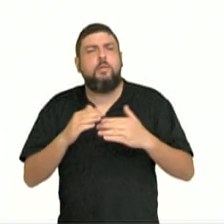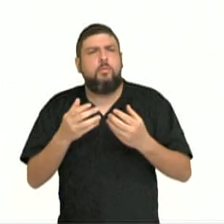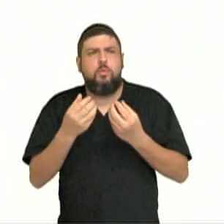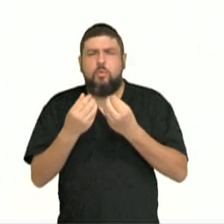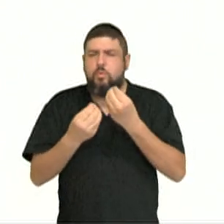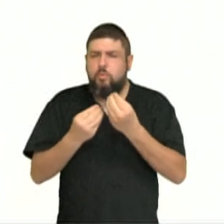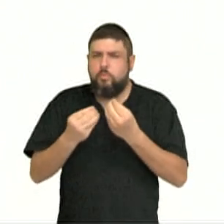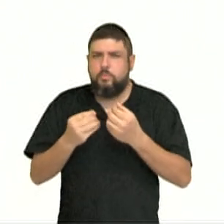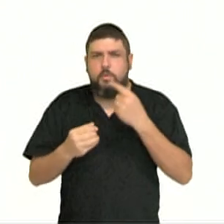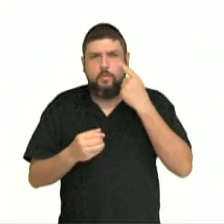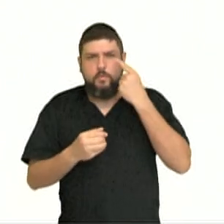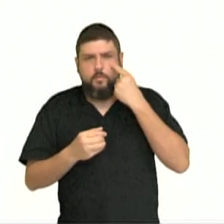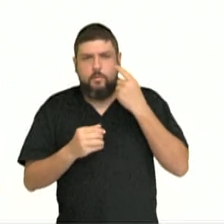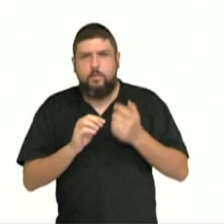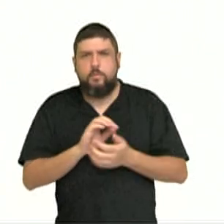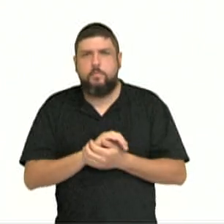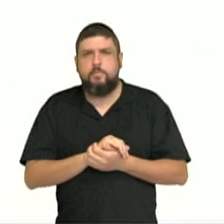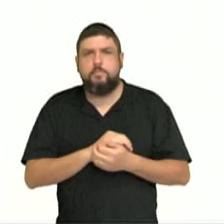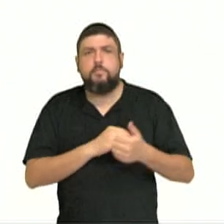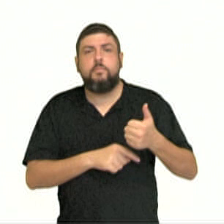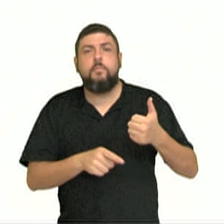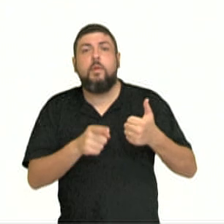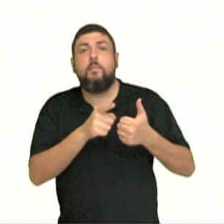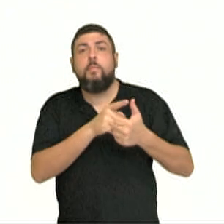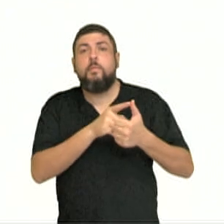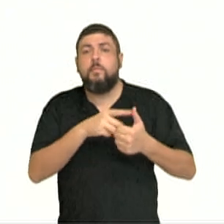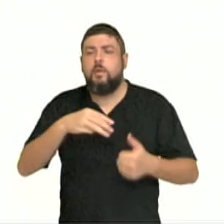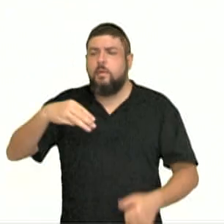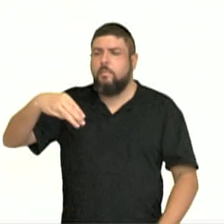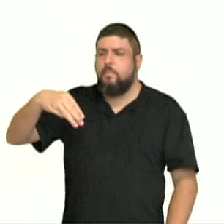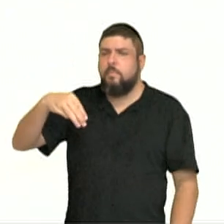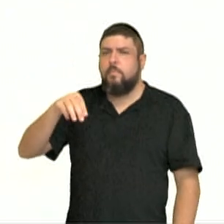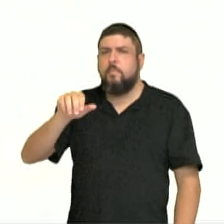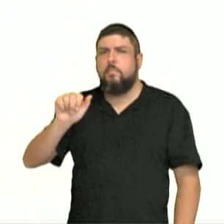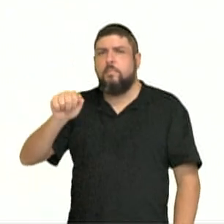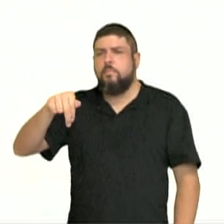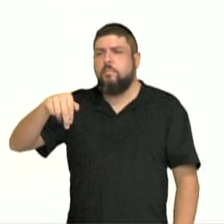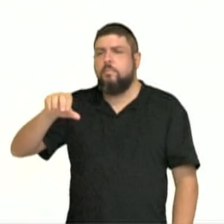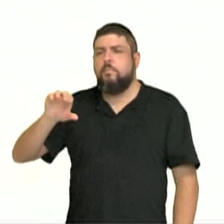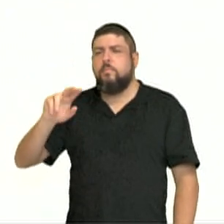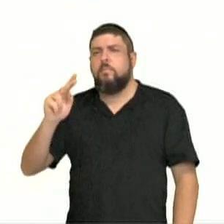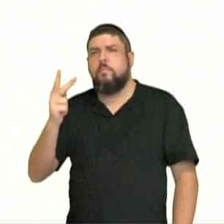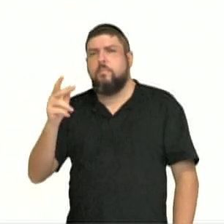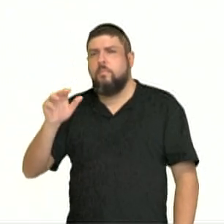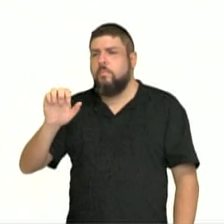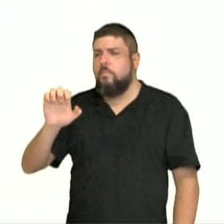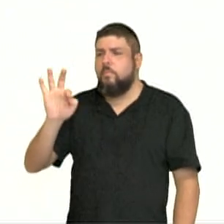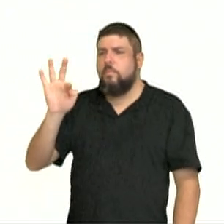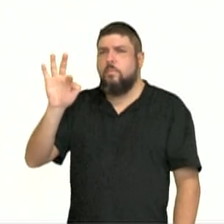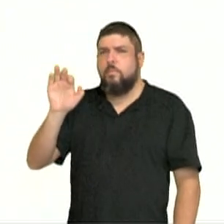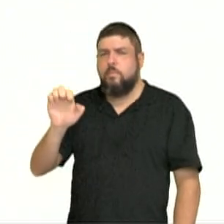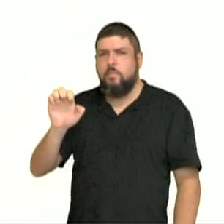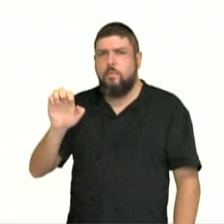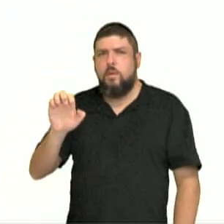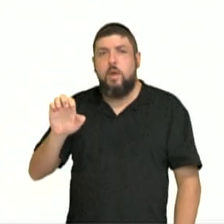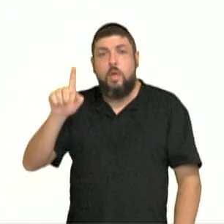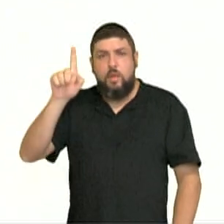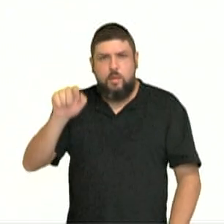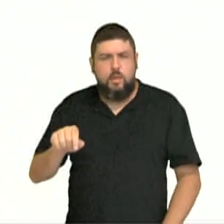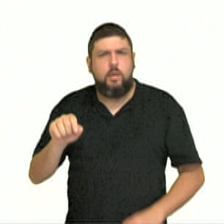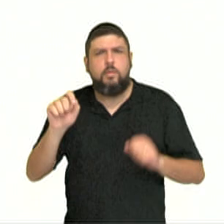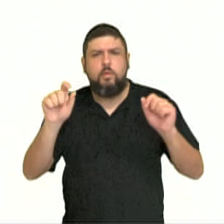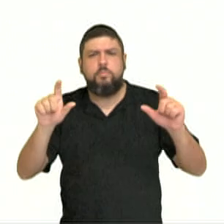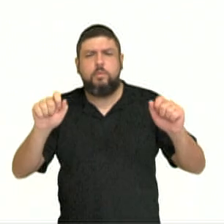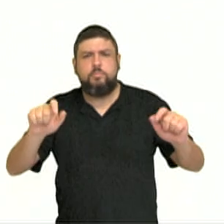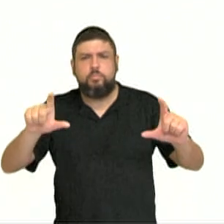seguintes elementos. Manchete, né? Então, é um elemento lá que inicia, né, de modo destacado o